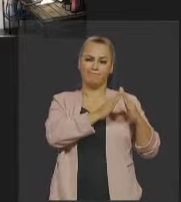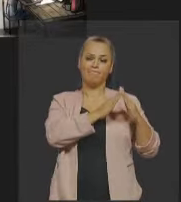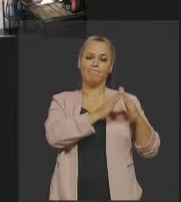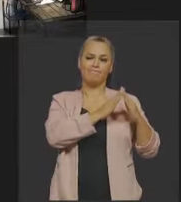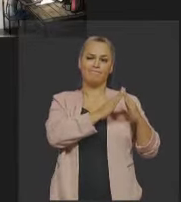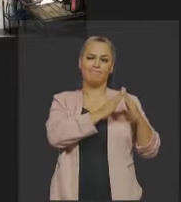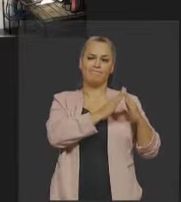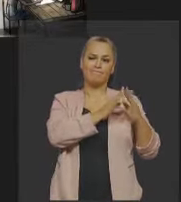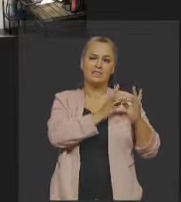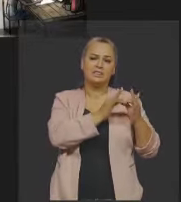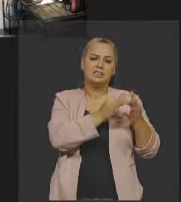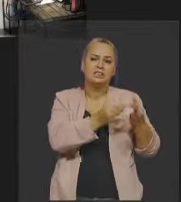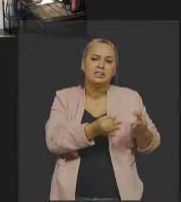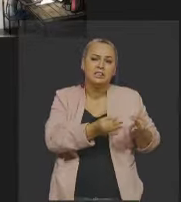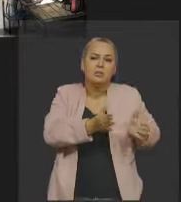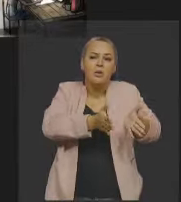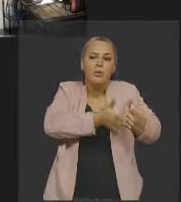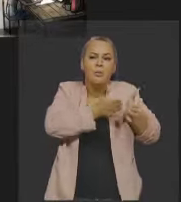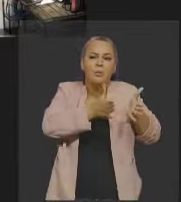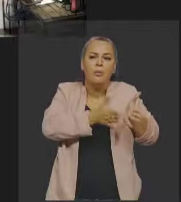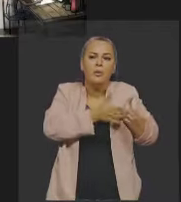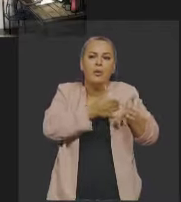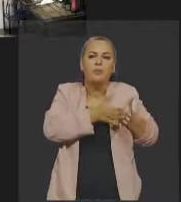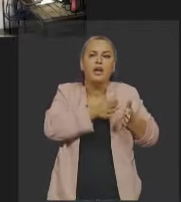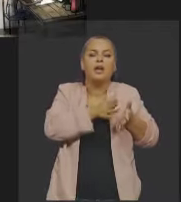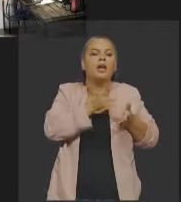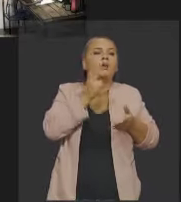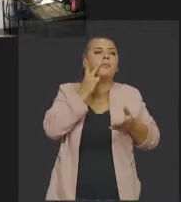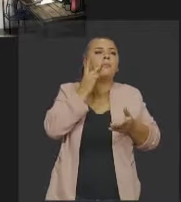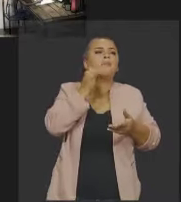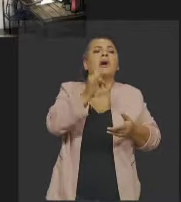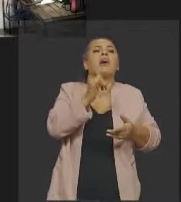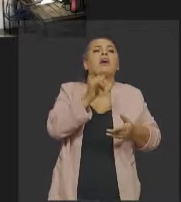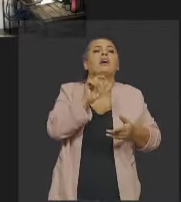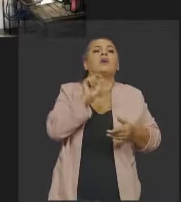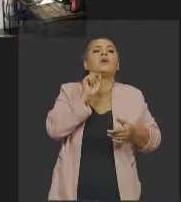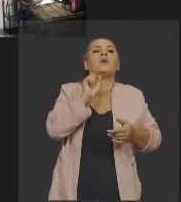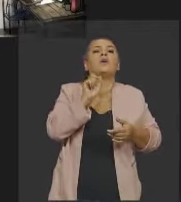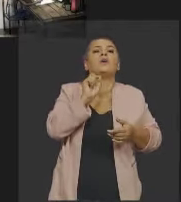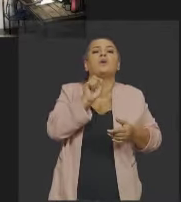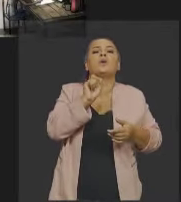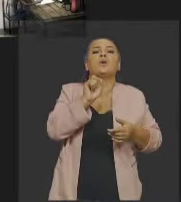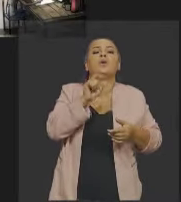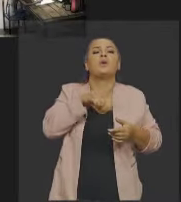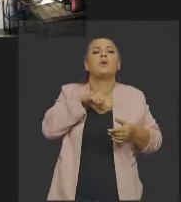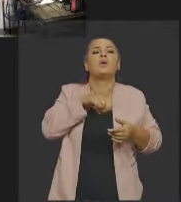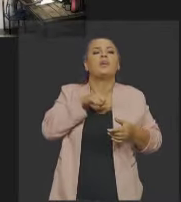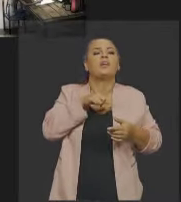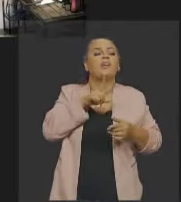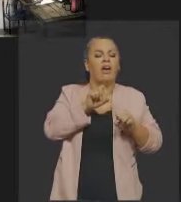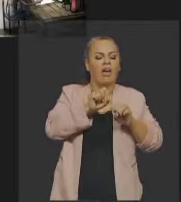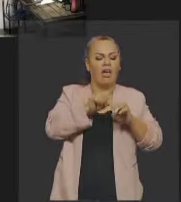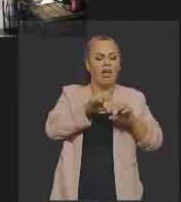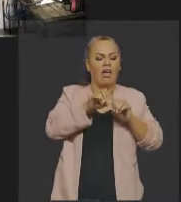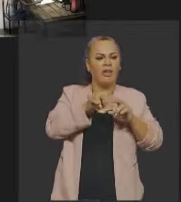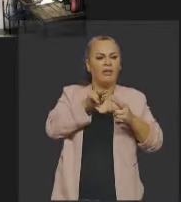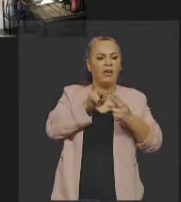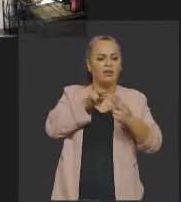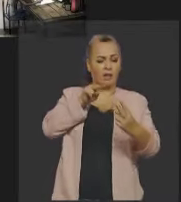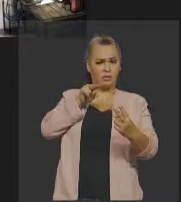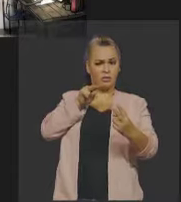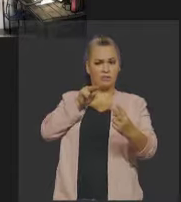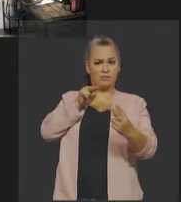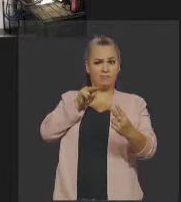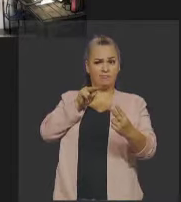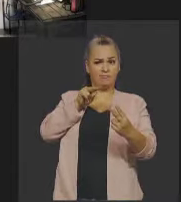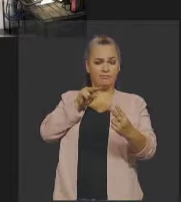e dizendo assim, mãe, o que é essa tal de educação à distância? E a mãe